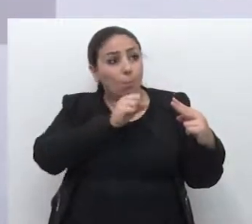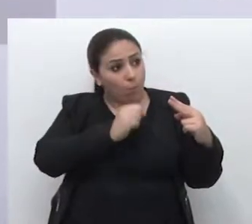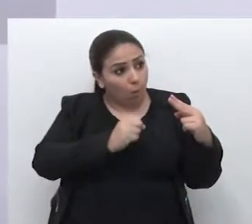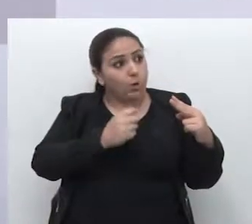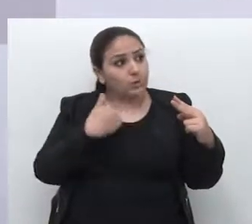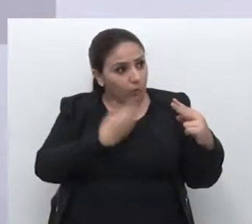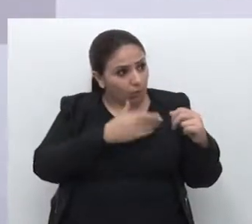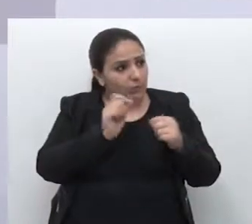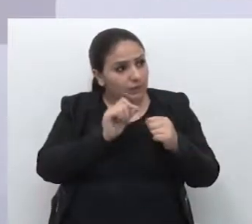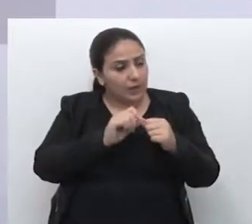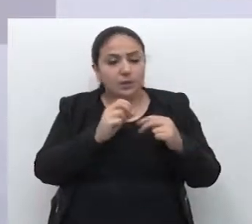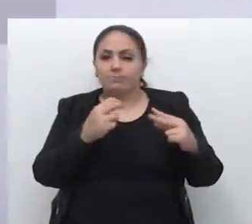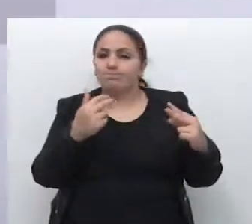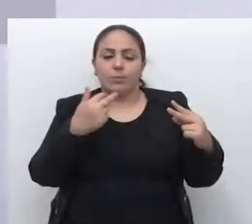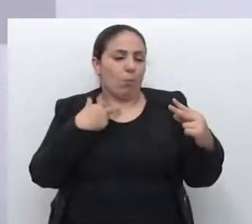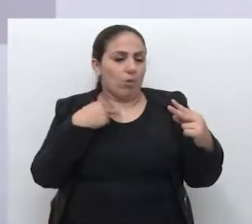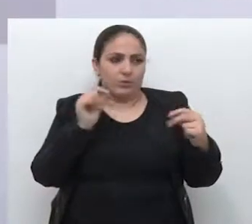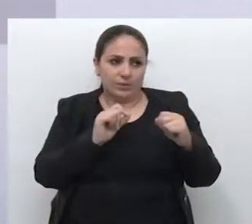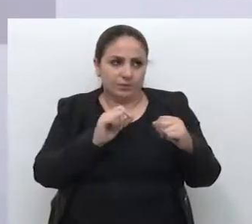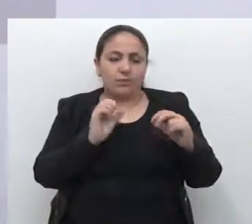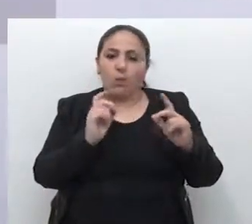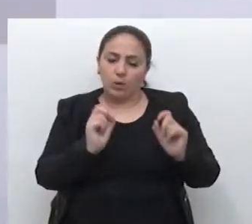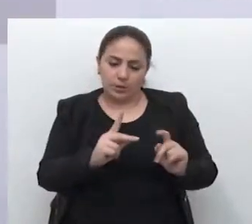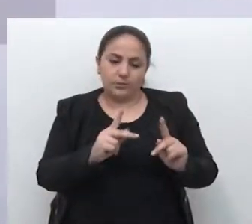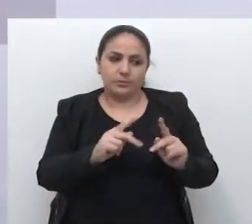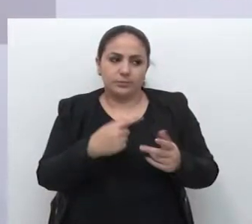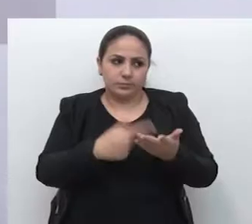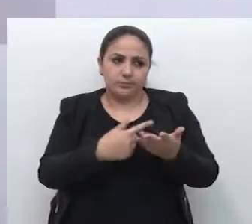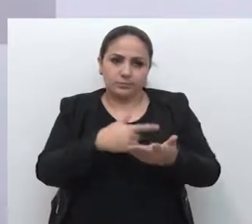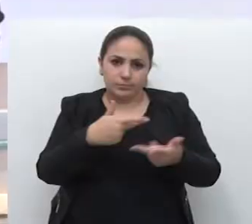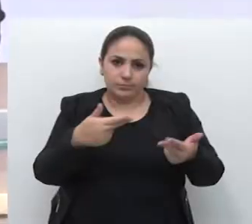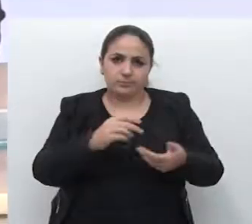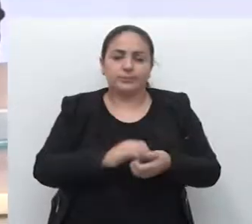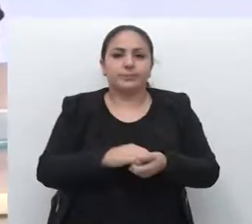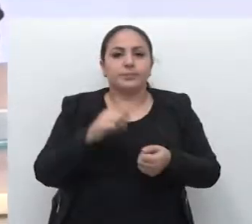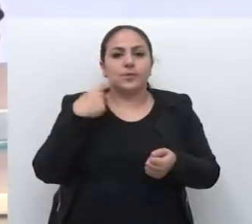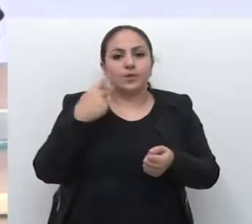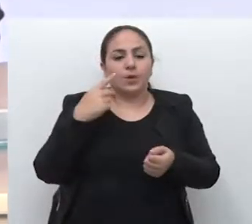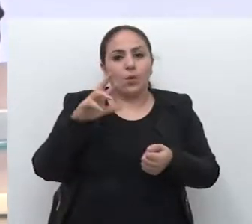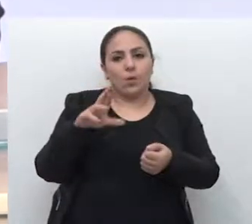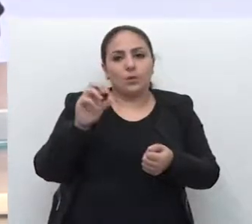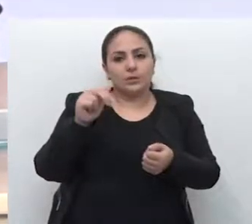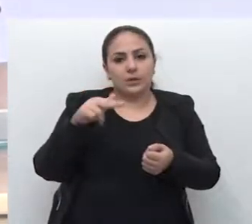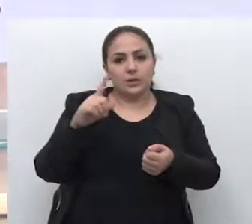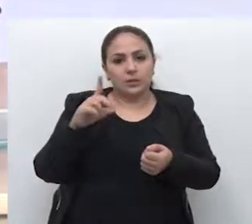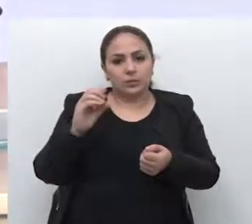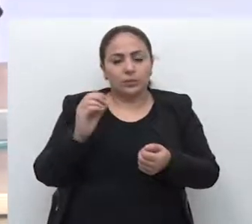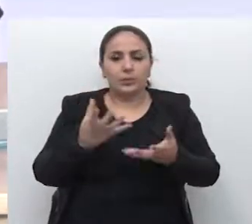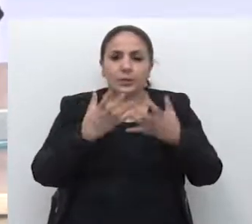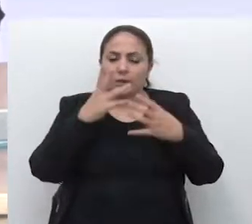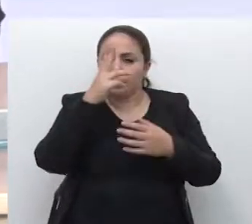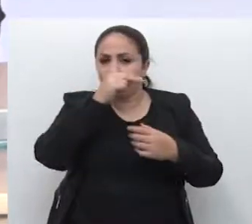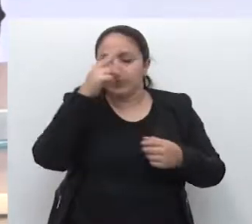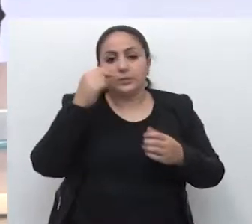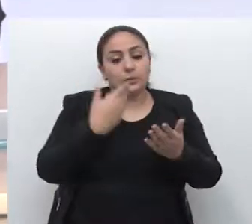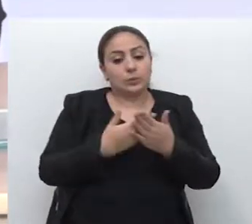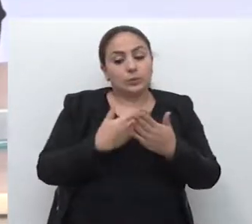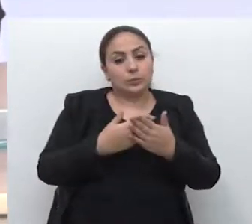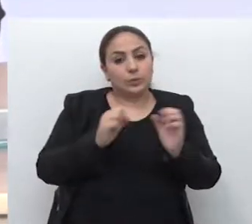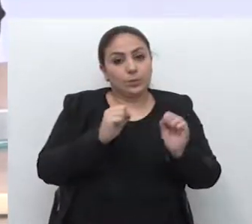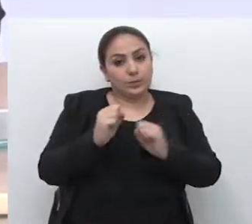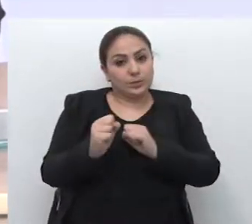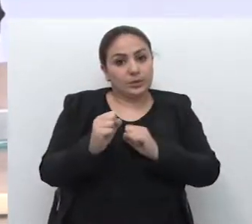seguinte, isto é possível, vamos fazer, isto não é possível, vamos fazer daqui a um pouco. O vereador Ronaldo Rosa quer que o município estude